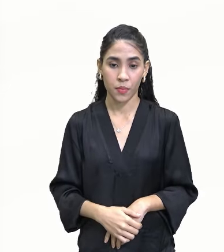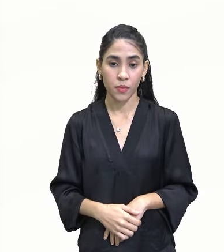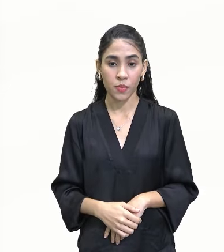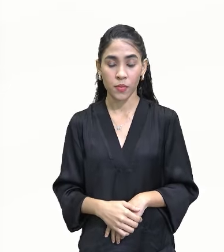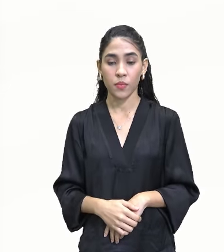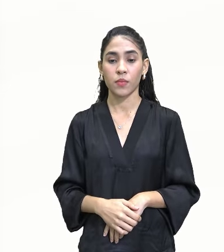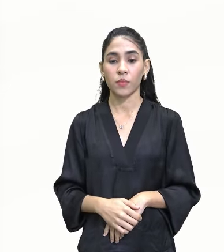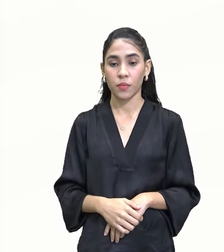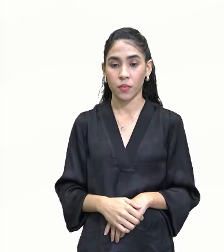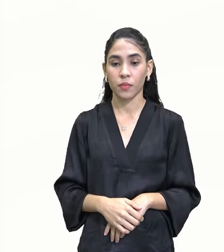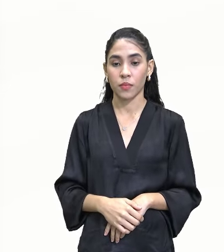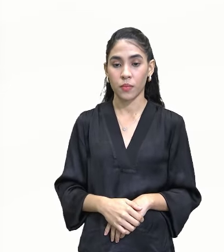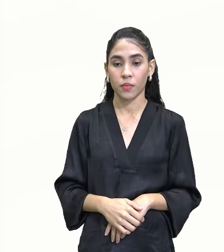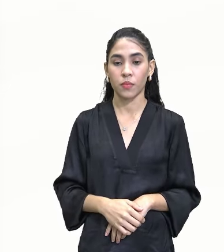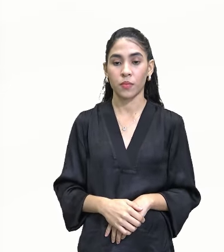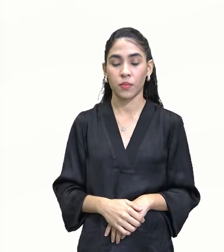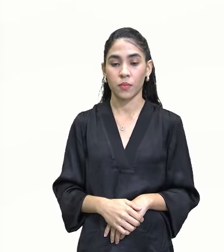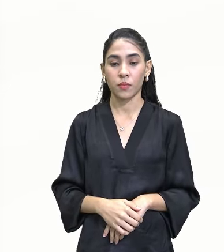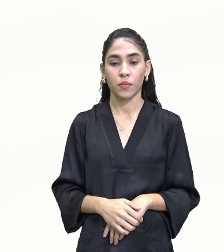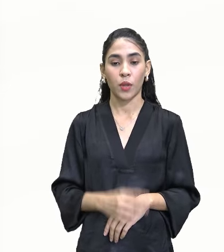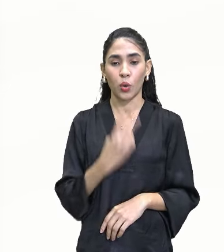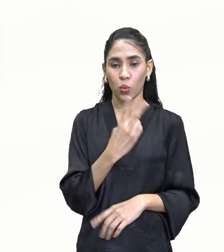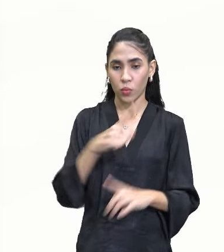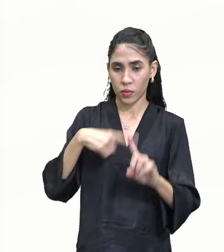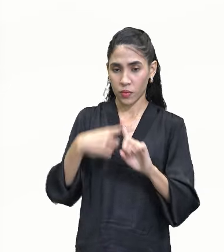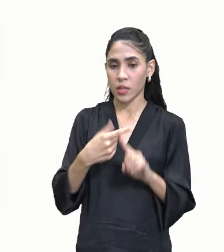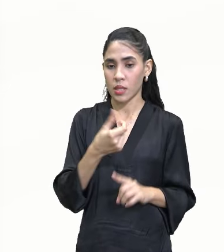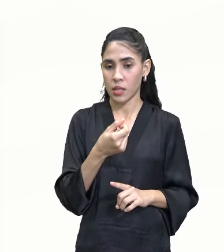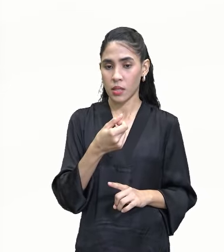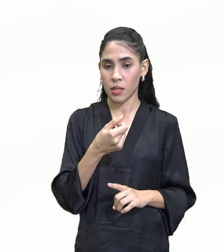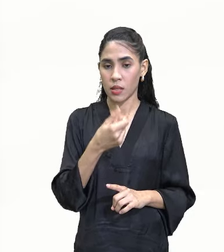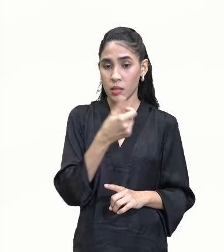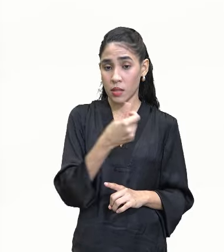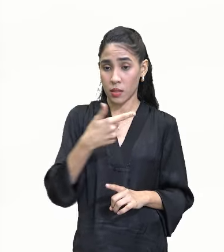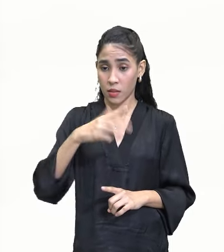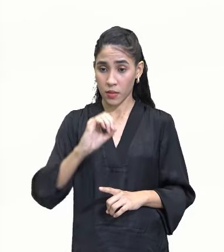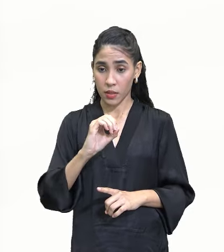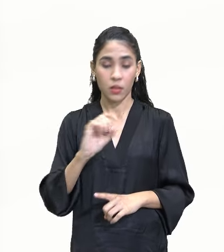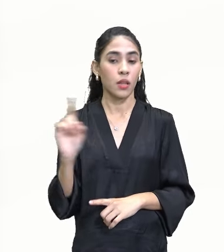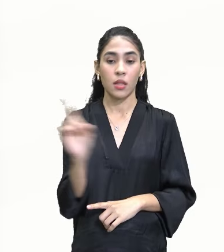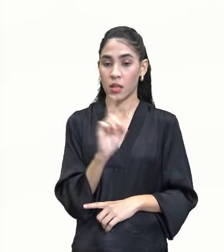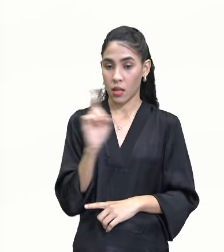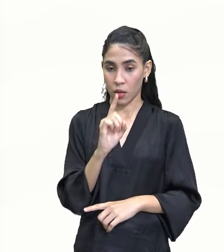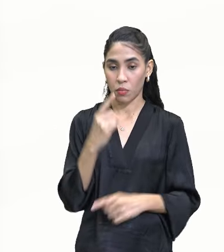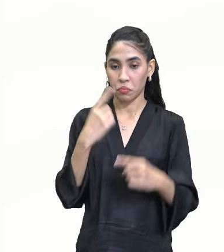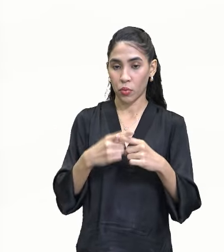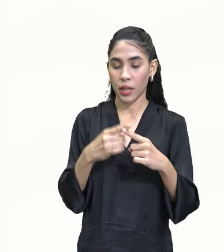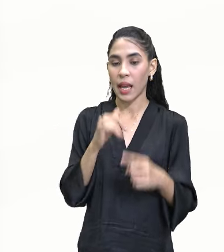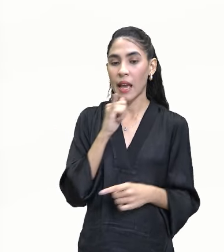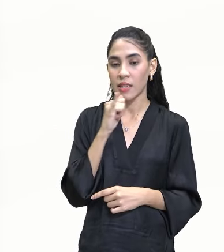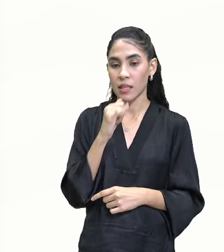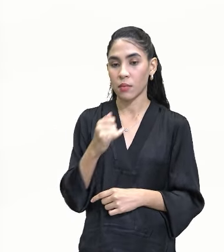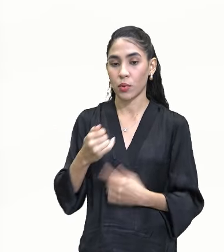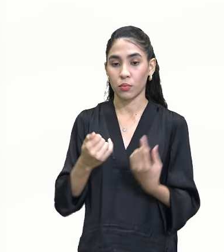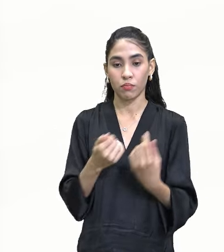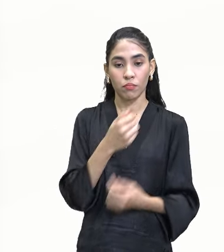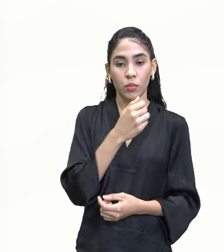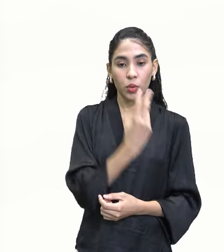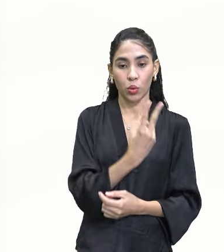fazer 2 vezes 620? Não. Por quê? Porque eu estou observando que aqui do outro lado tem